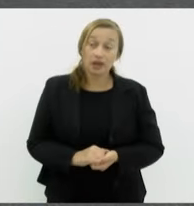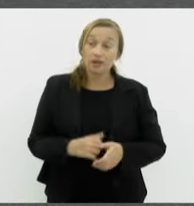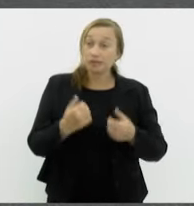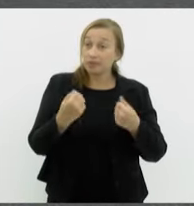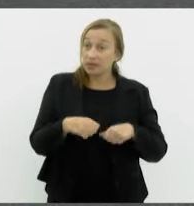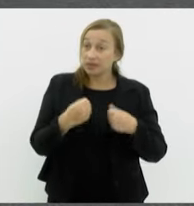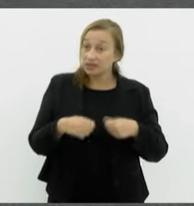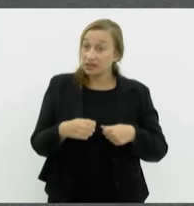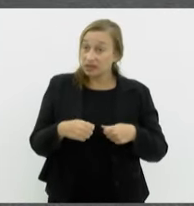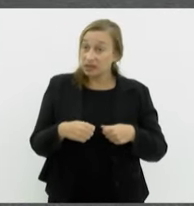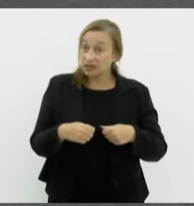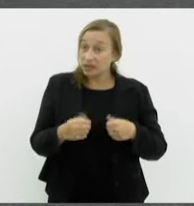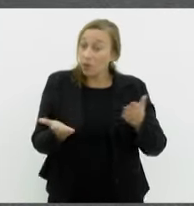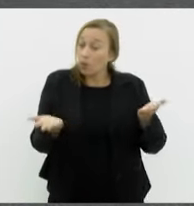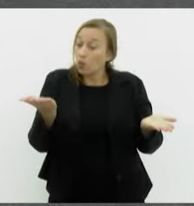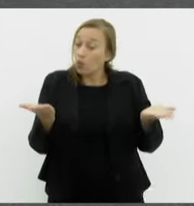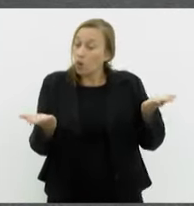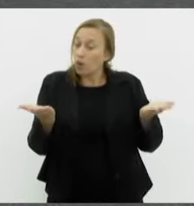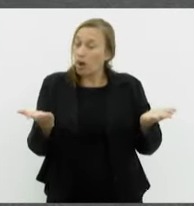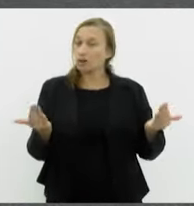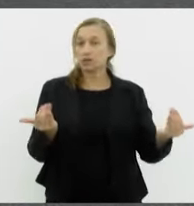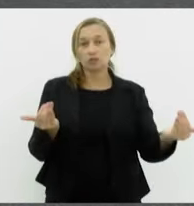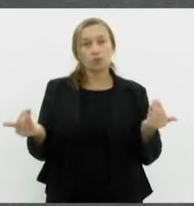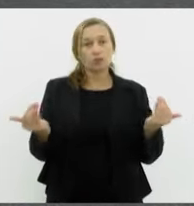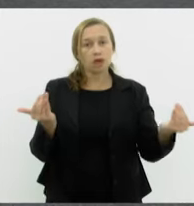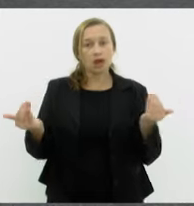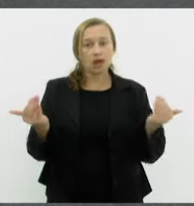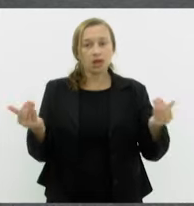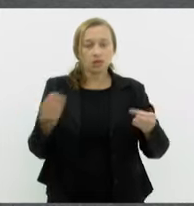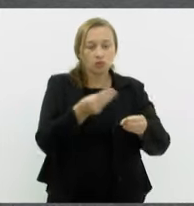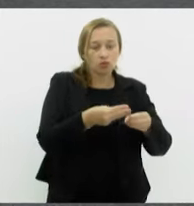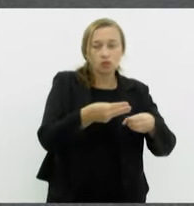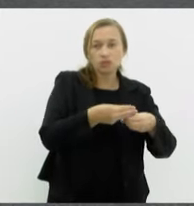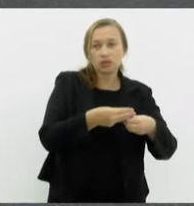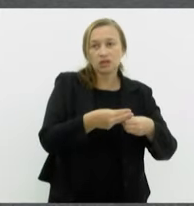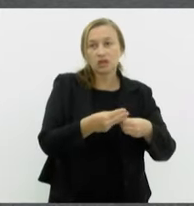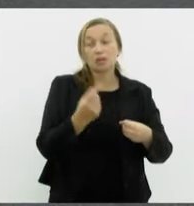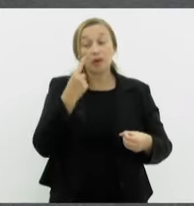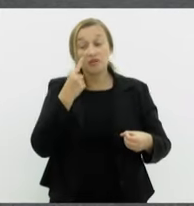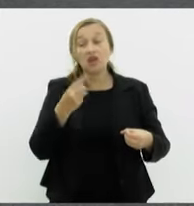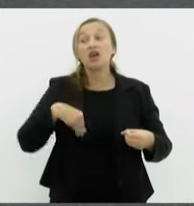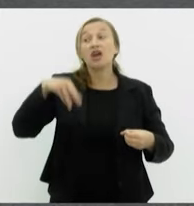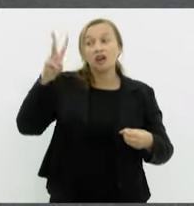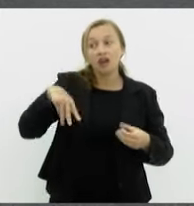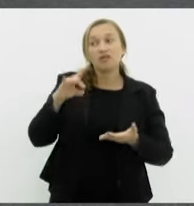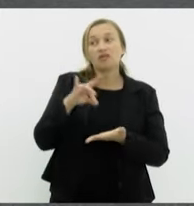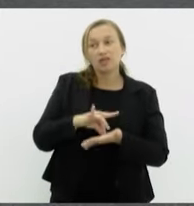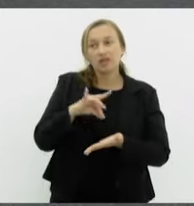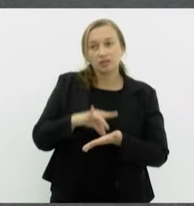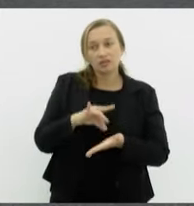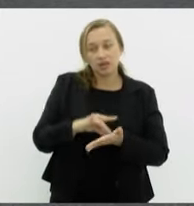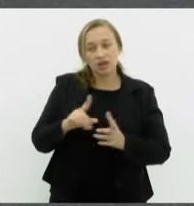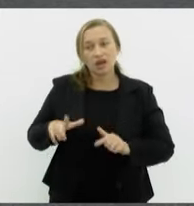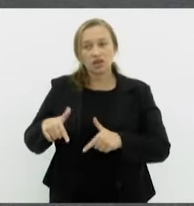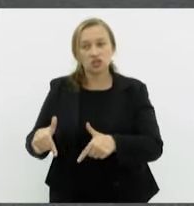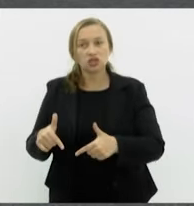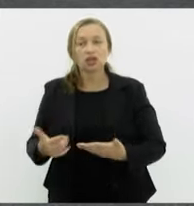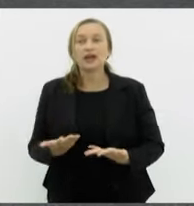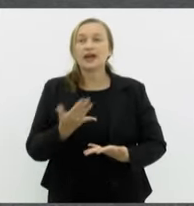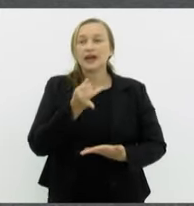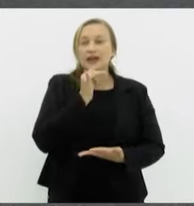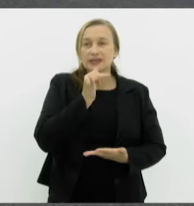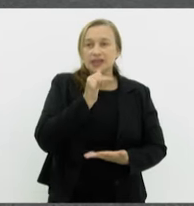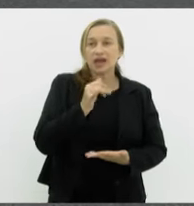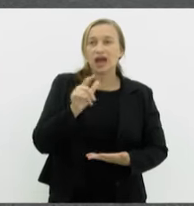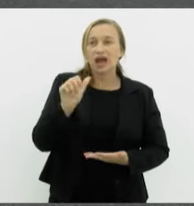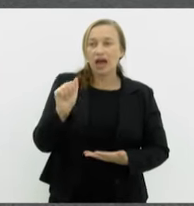ser mesurado e comparado uns municípios com outros para ver quem realmente está adiantando. Por exemplo, o programa de